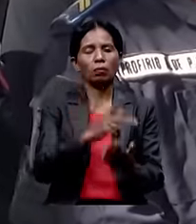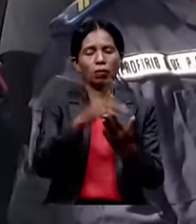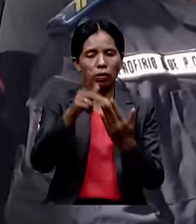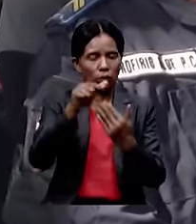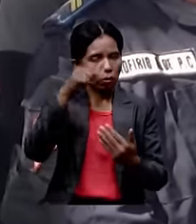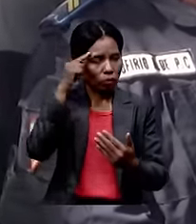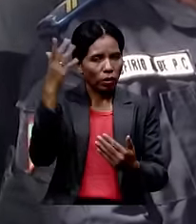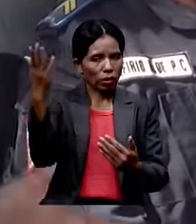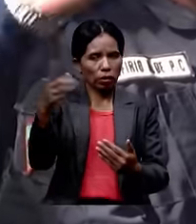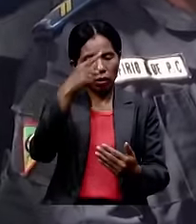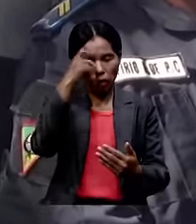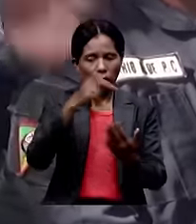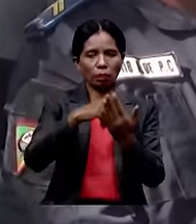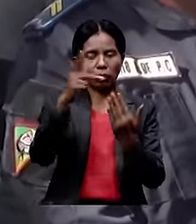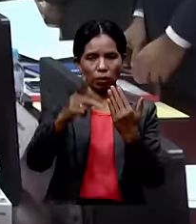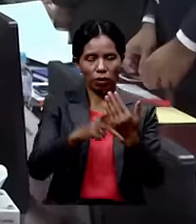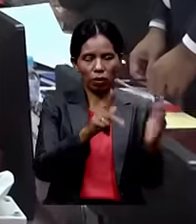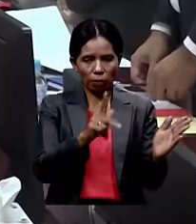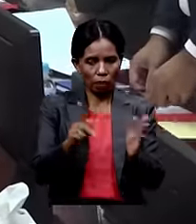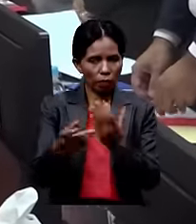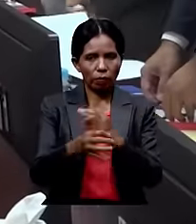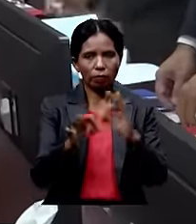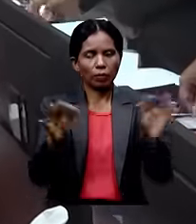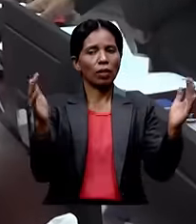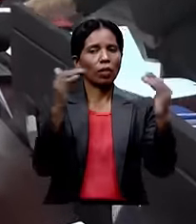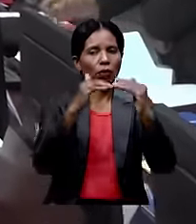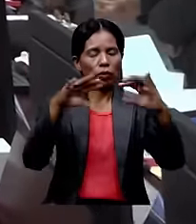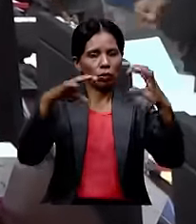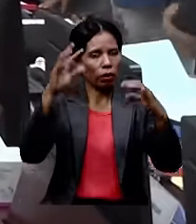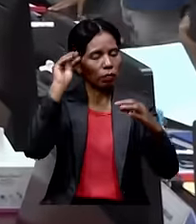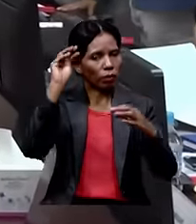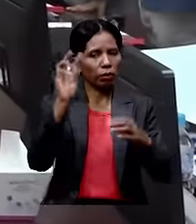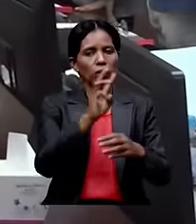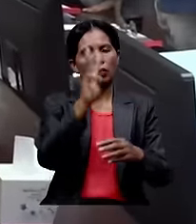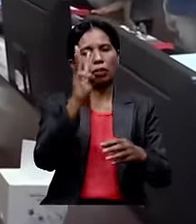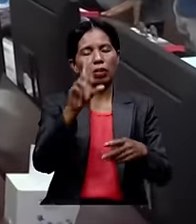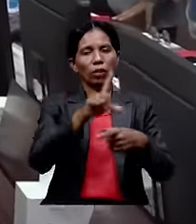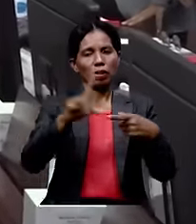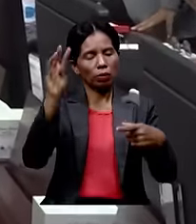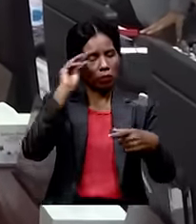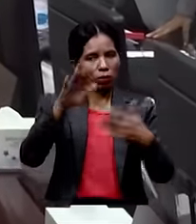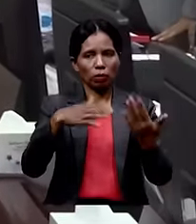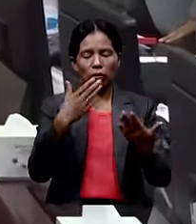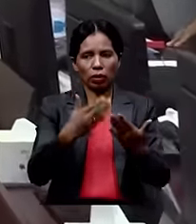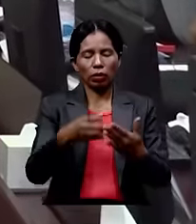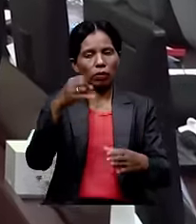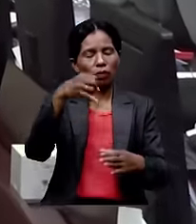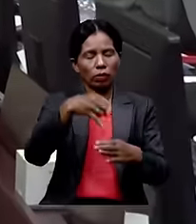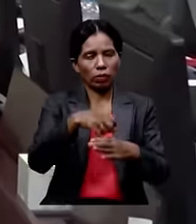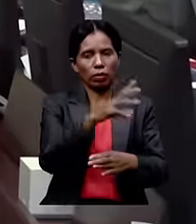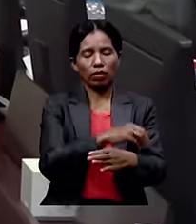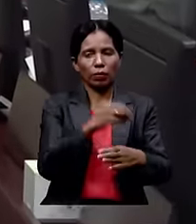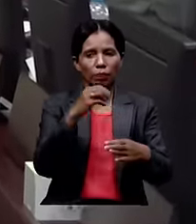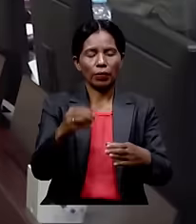e a terreno, também programa refere planeado. E a reunião Conselho-Ministro quarta, né, linha ministerial, Sira Nebe envolve e a intervenção,